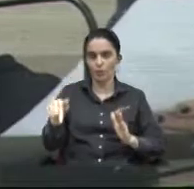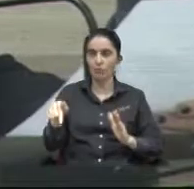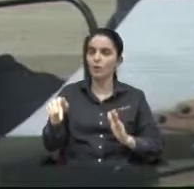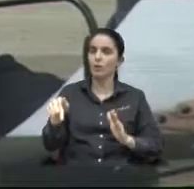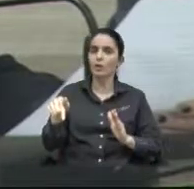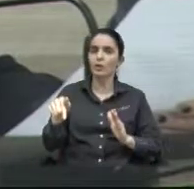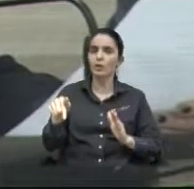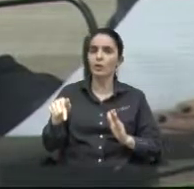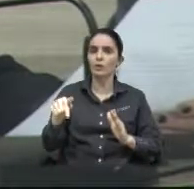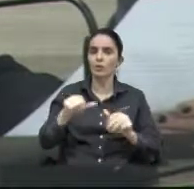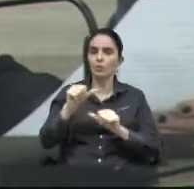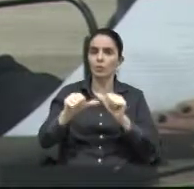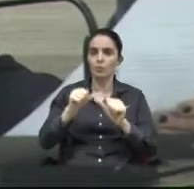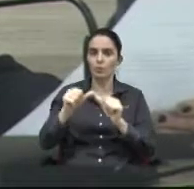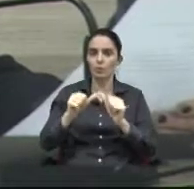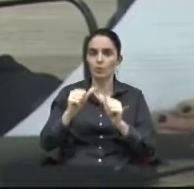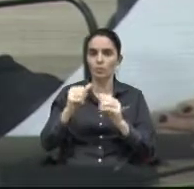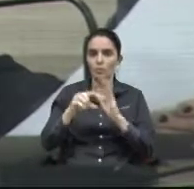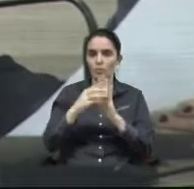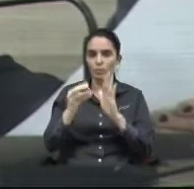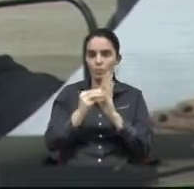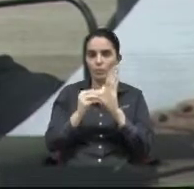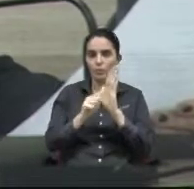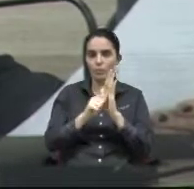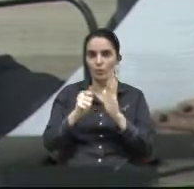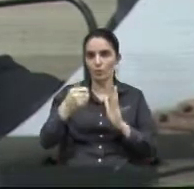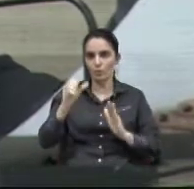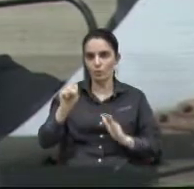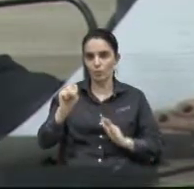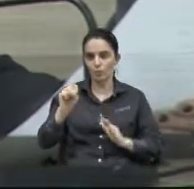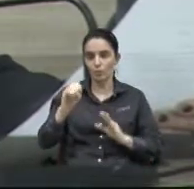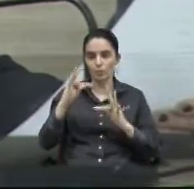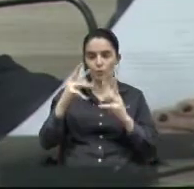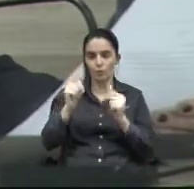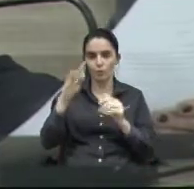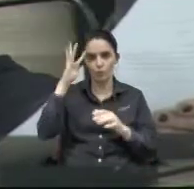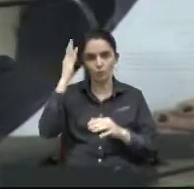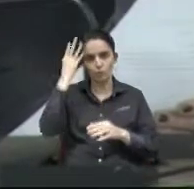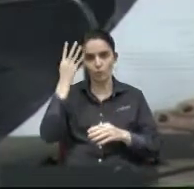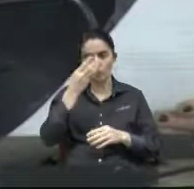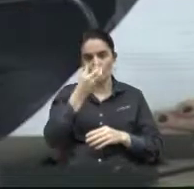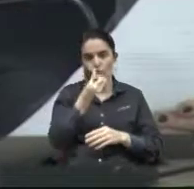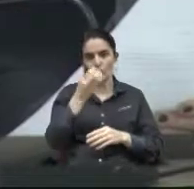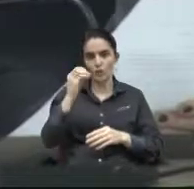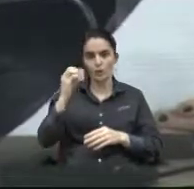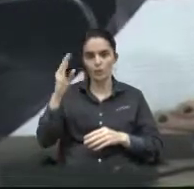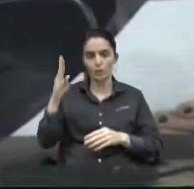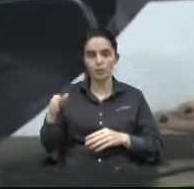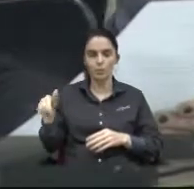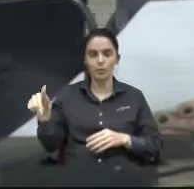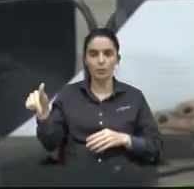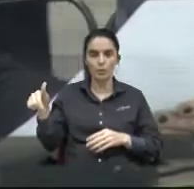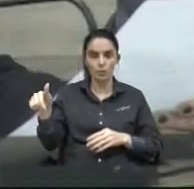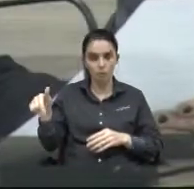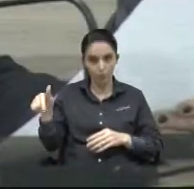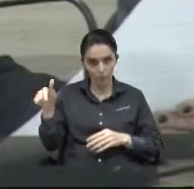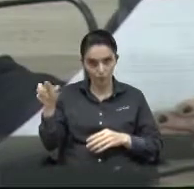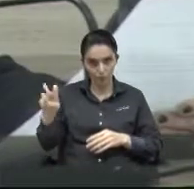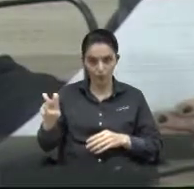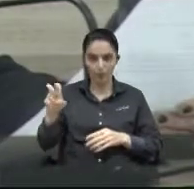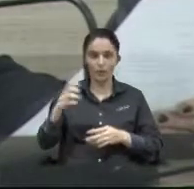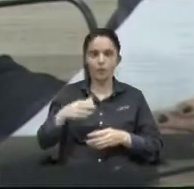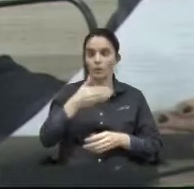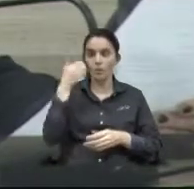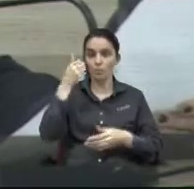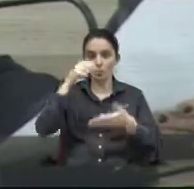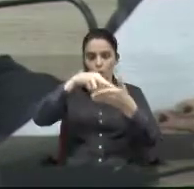17, e modifica o caput do artigo 18, todo da resolução número 600/15, para melhor detalhamento